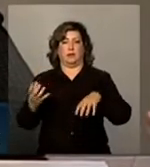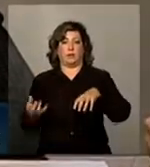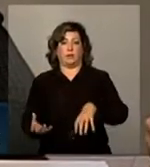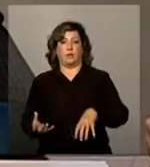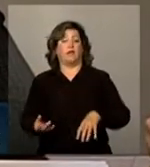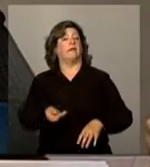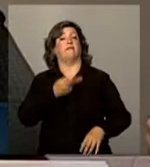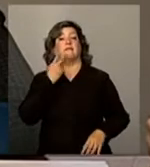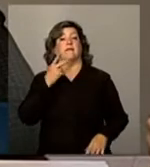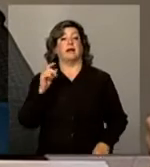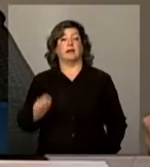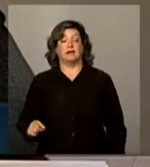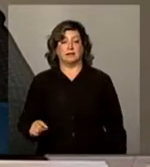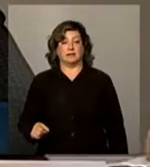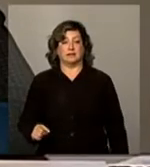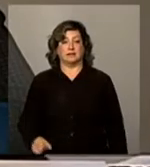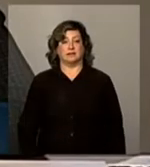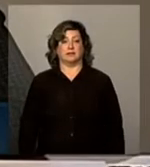estabelece que